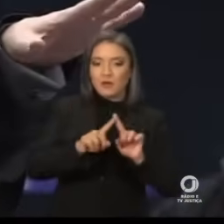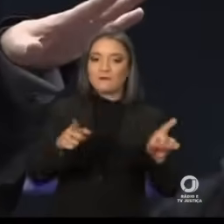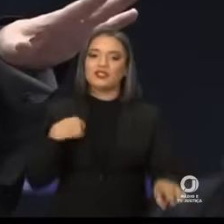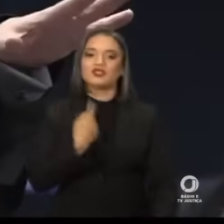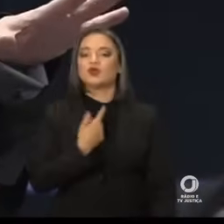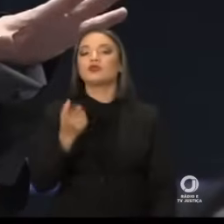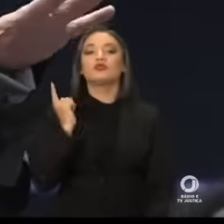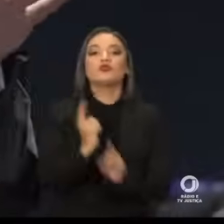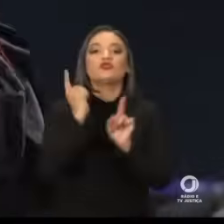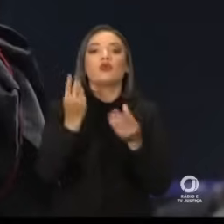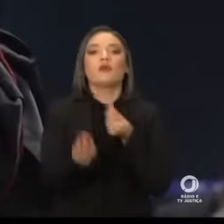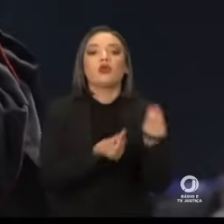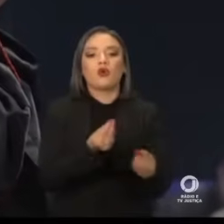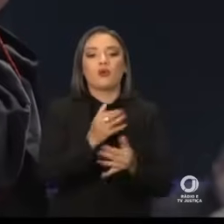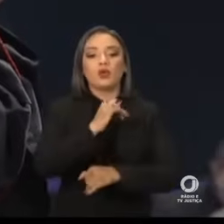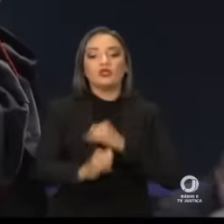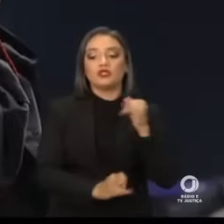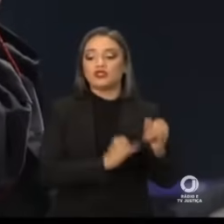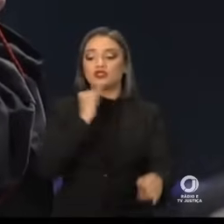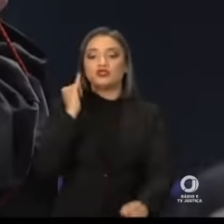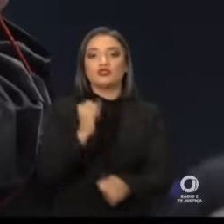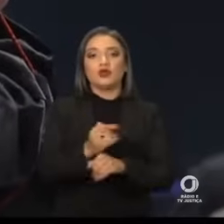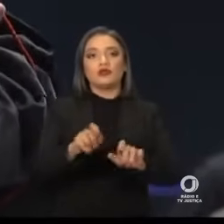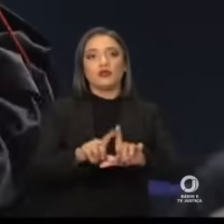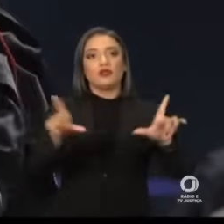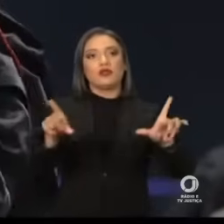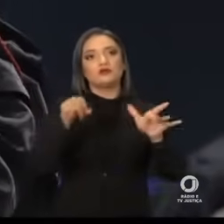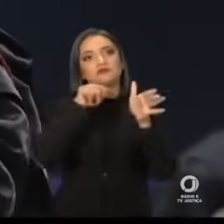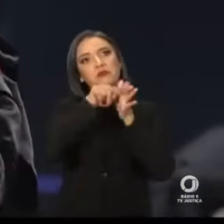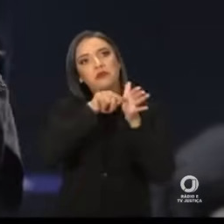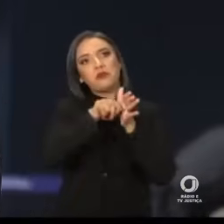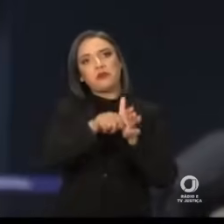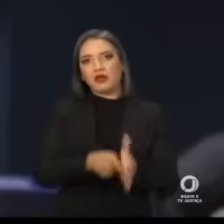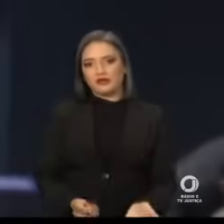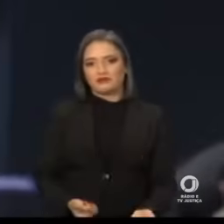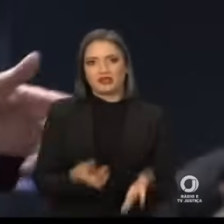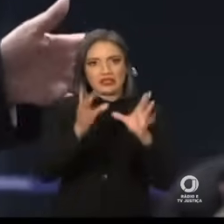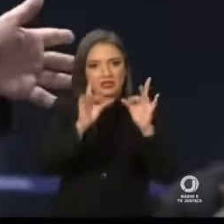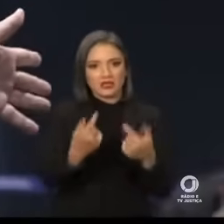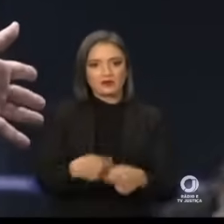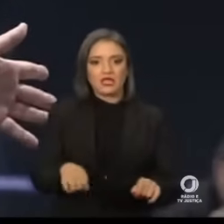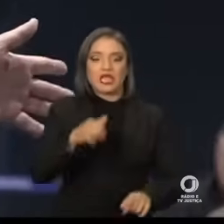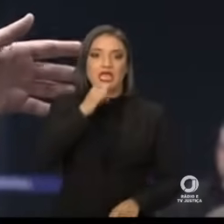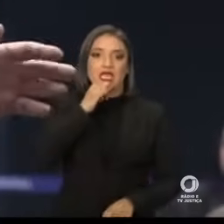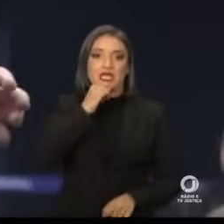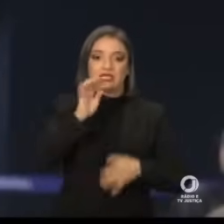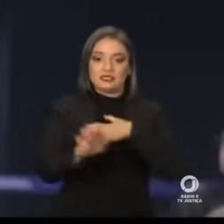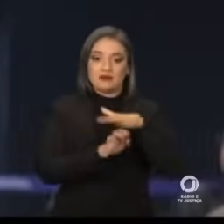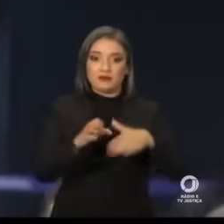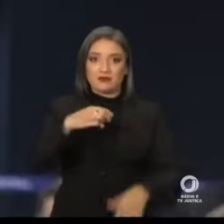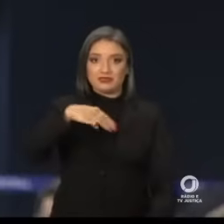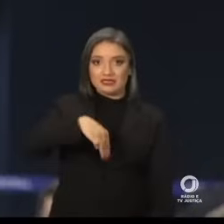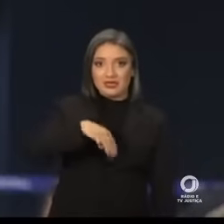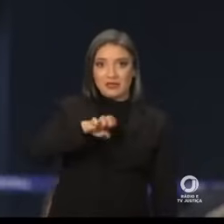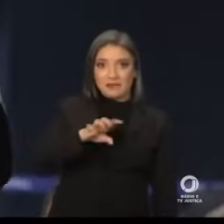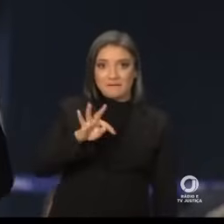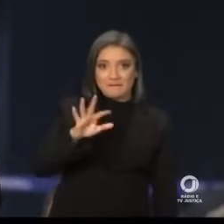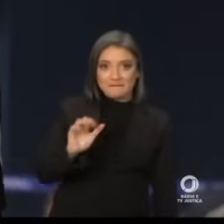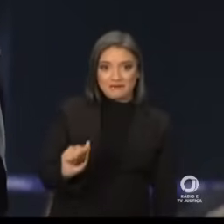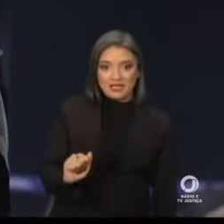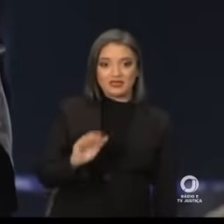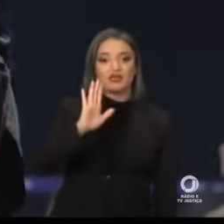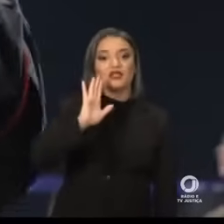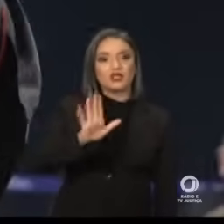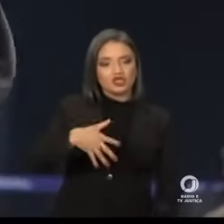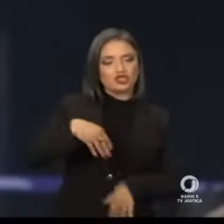usando a internet. Não precisa de tanta investigação. Porque, por exemplo, a Meta, que estão dizendo que não mandaram, a Meta mandou da onde